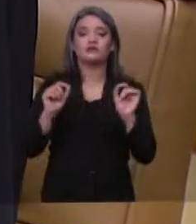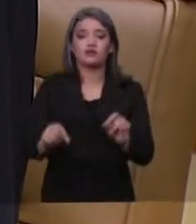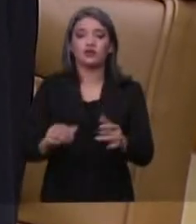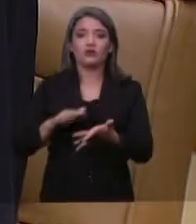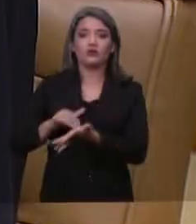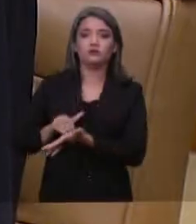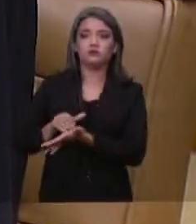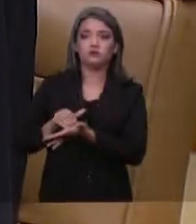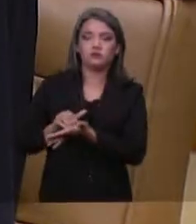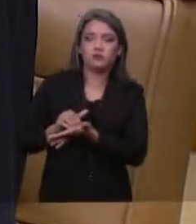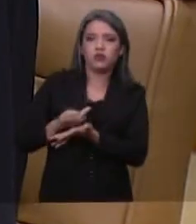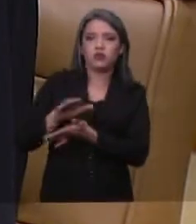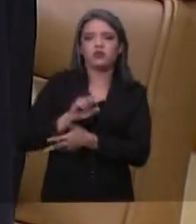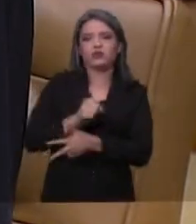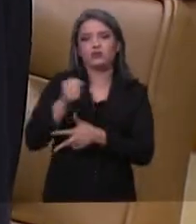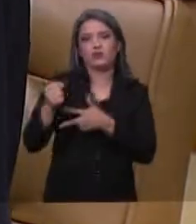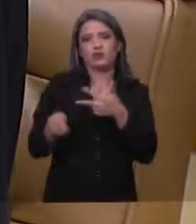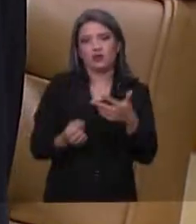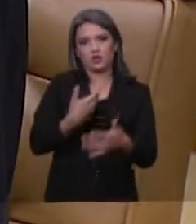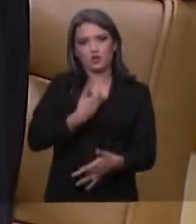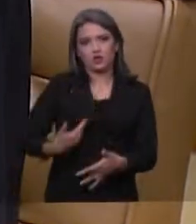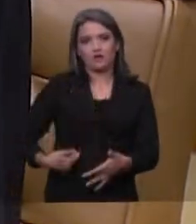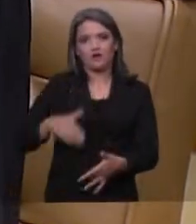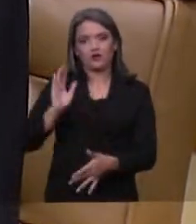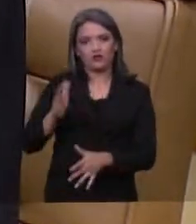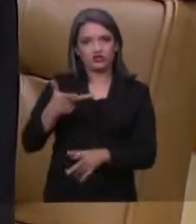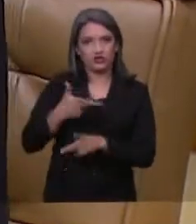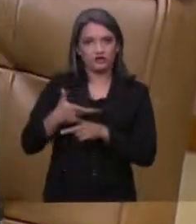o exercício dos poderes do próprio governo constituído.